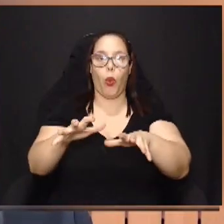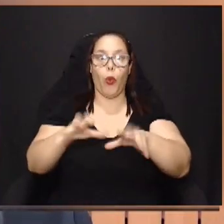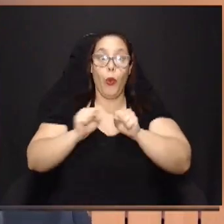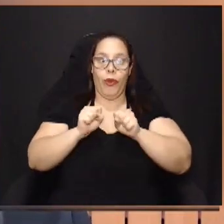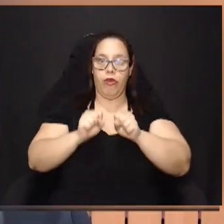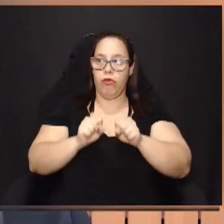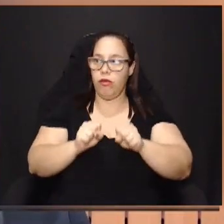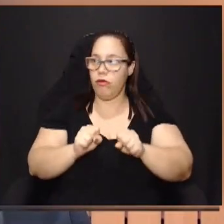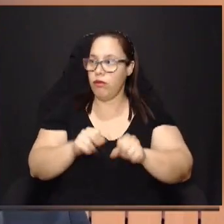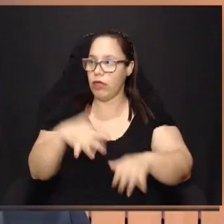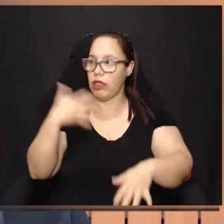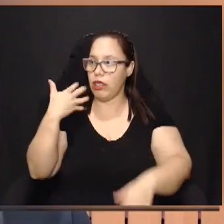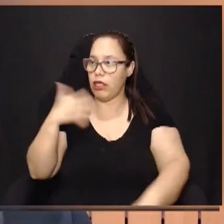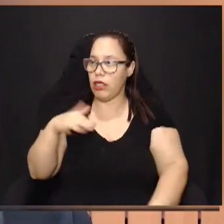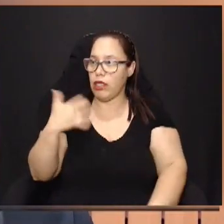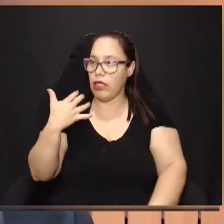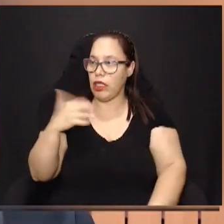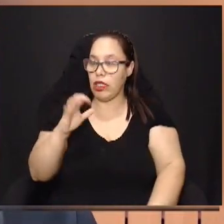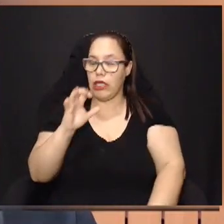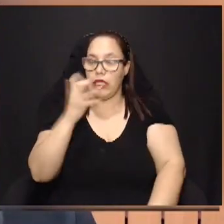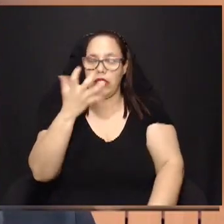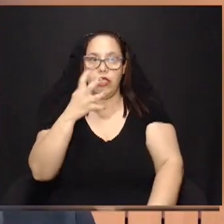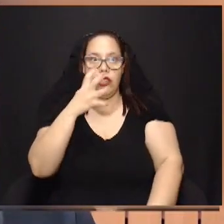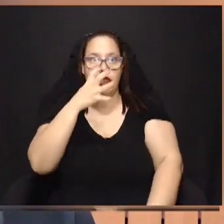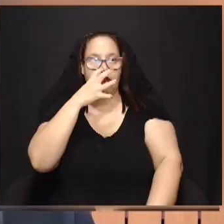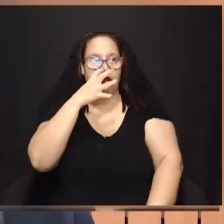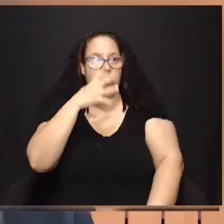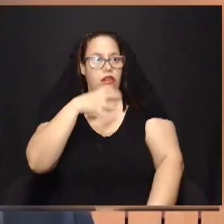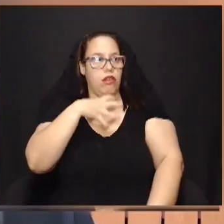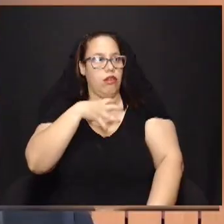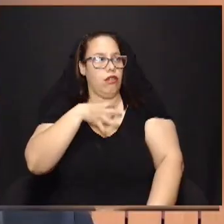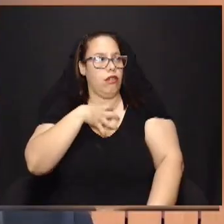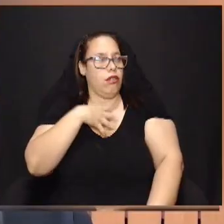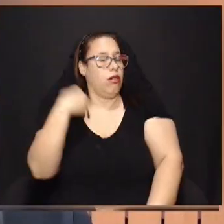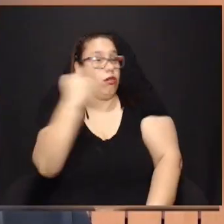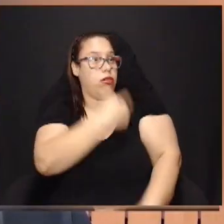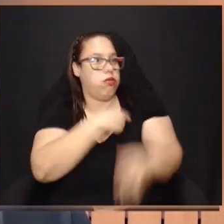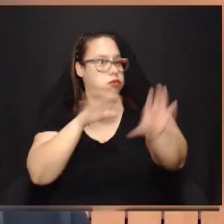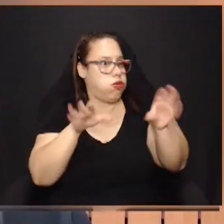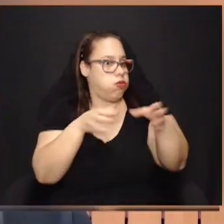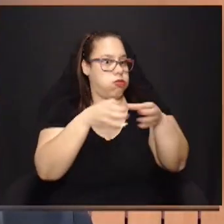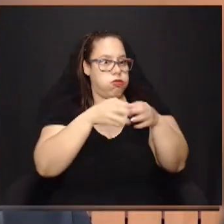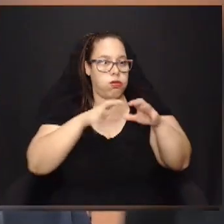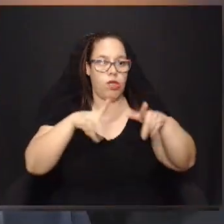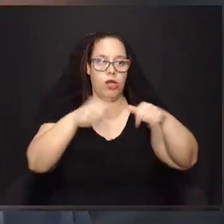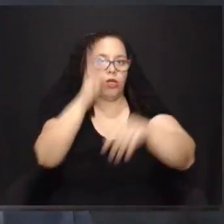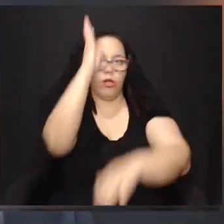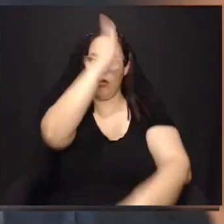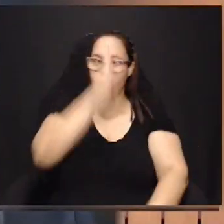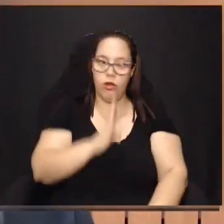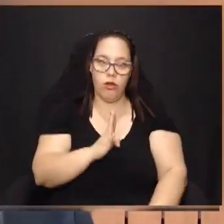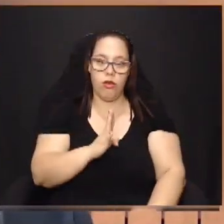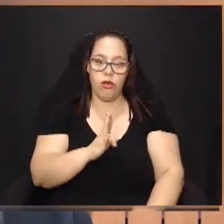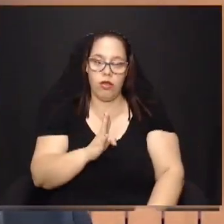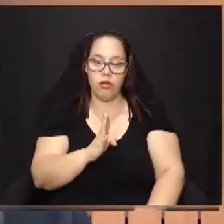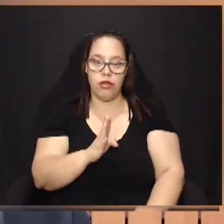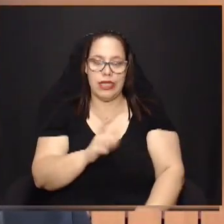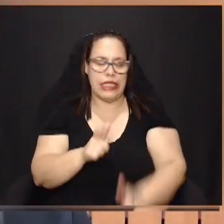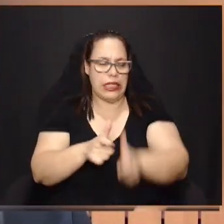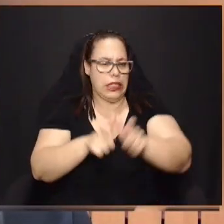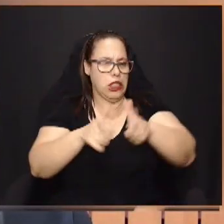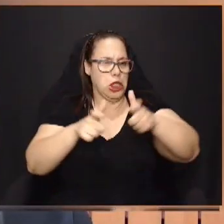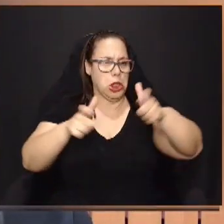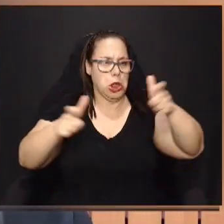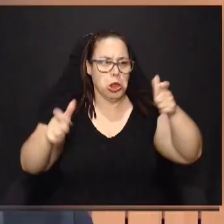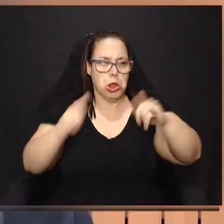Um episódio que chocou não apenas nossa comunidade, mas todo o Brasil, e que foi amplamente noticiado